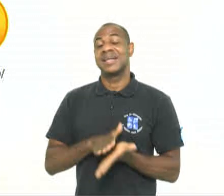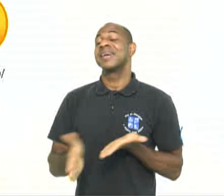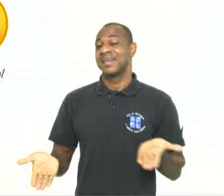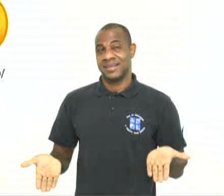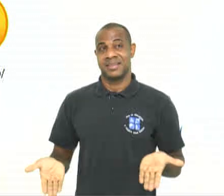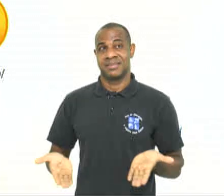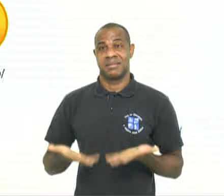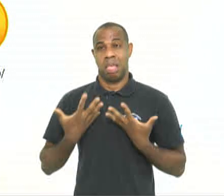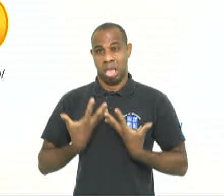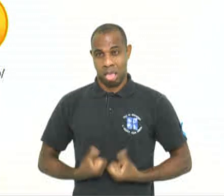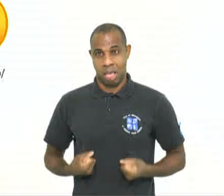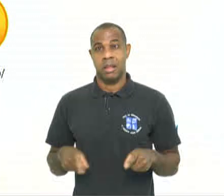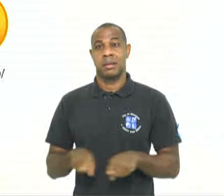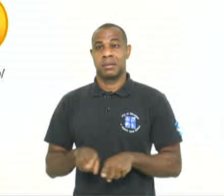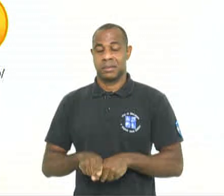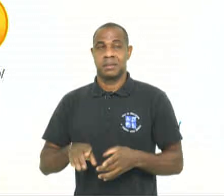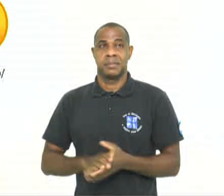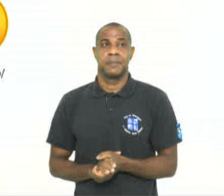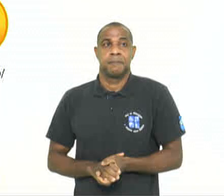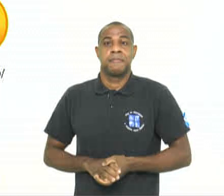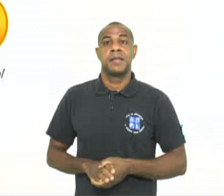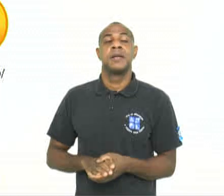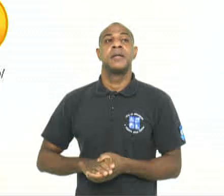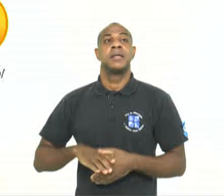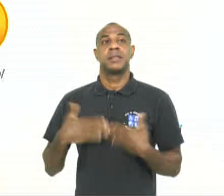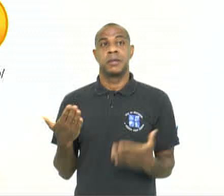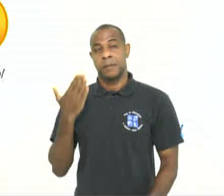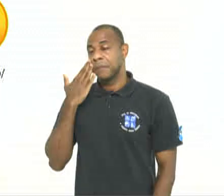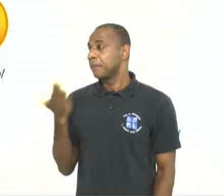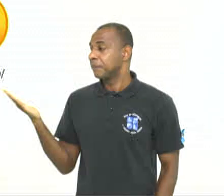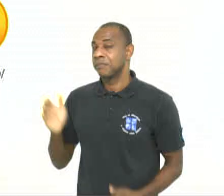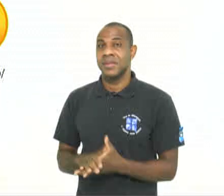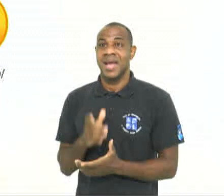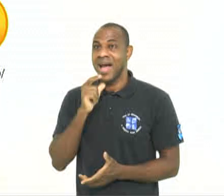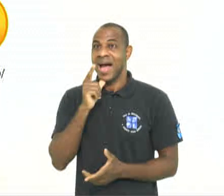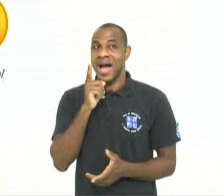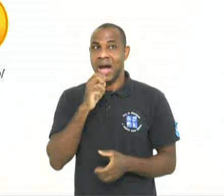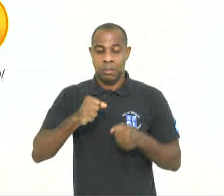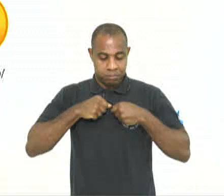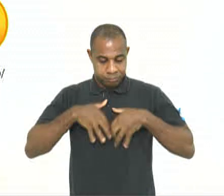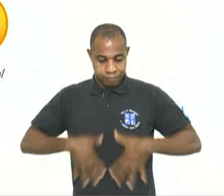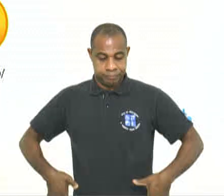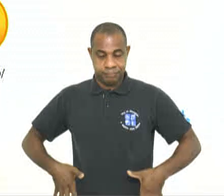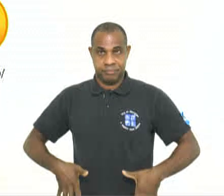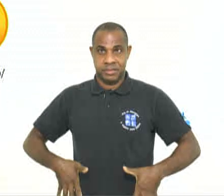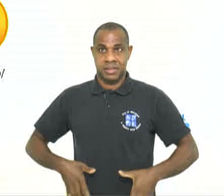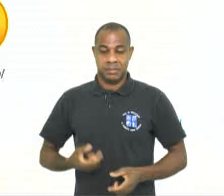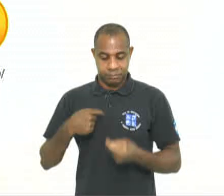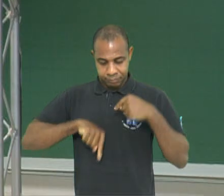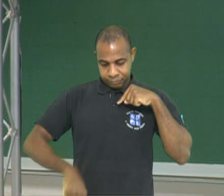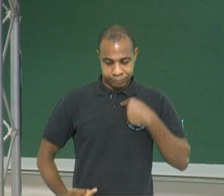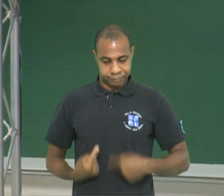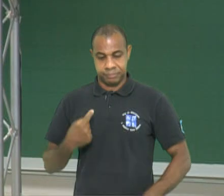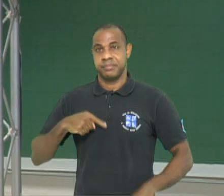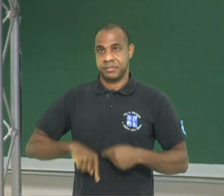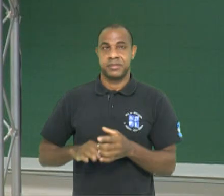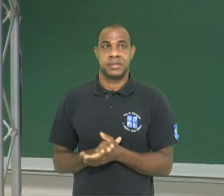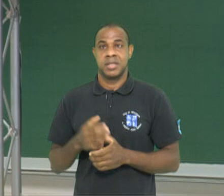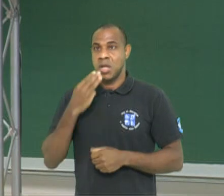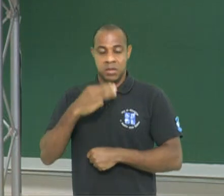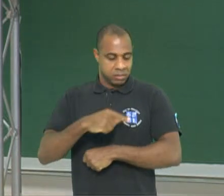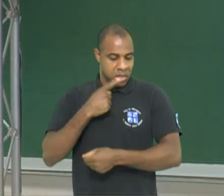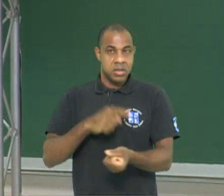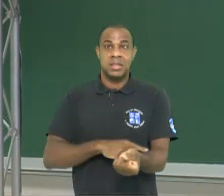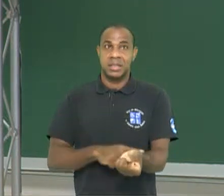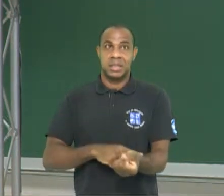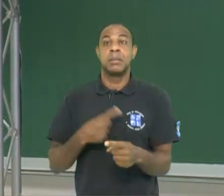distribuição de sais como potássio e sódio nas células. Tá? A água é distribuída de modo diferente entre o sangue e o tecido. Tá? Por quê? Justamente pela